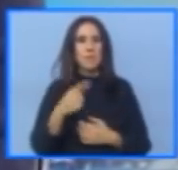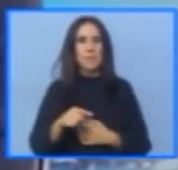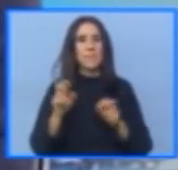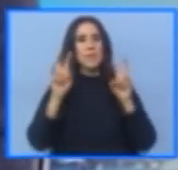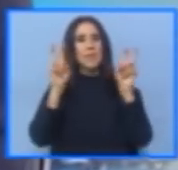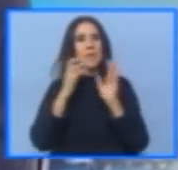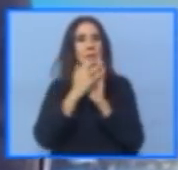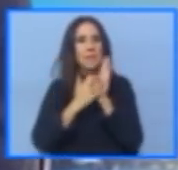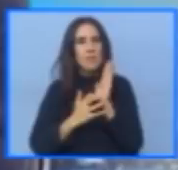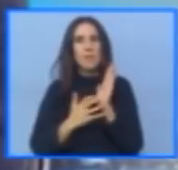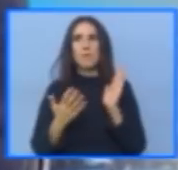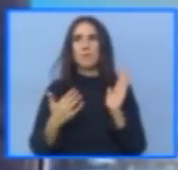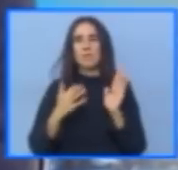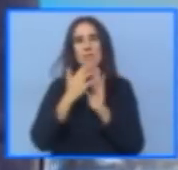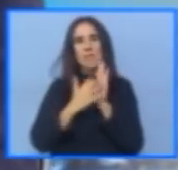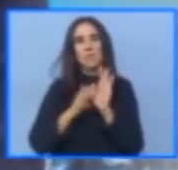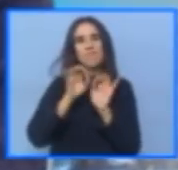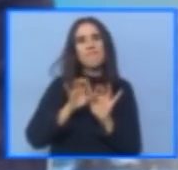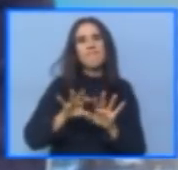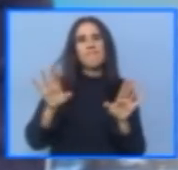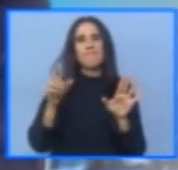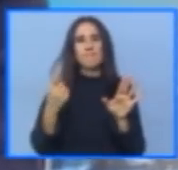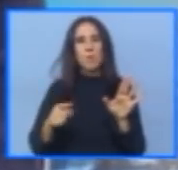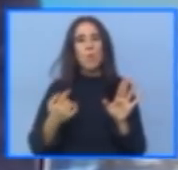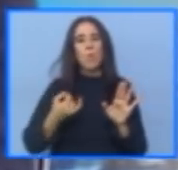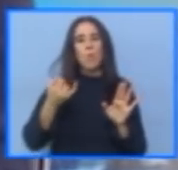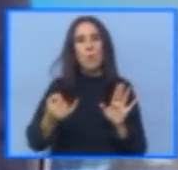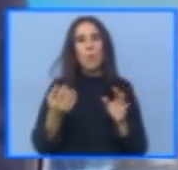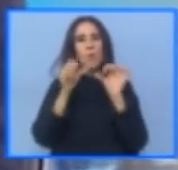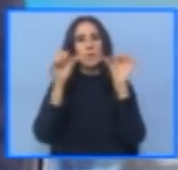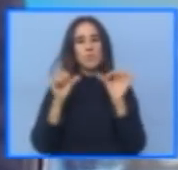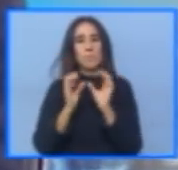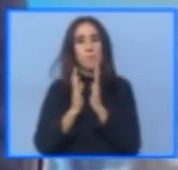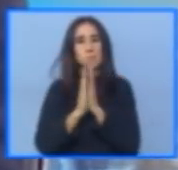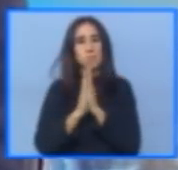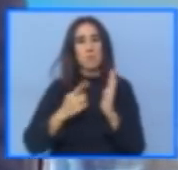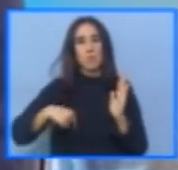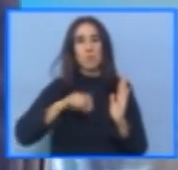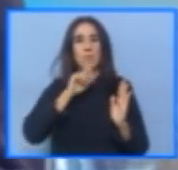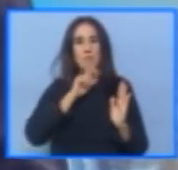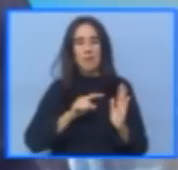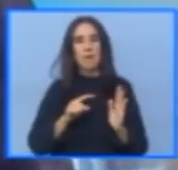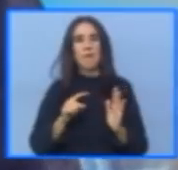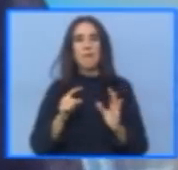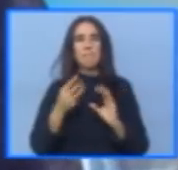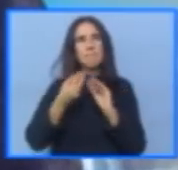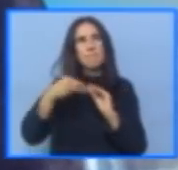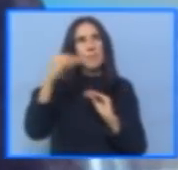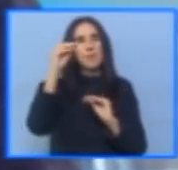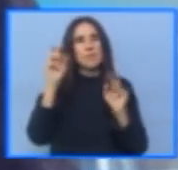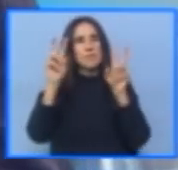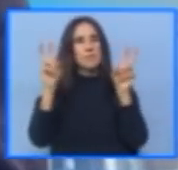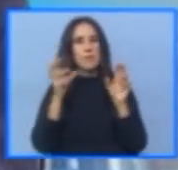uma coisa é a mensagem que o texto veicula, uma coisa é depois os sistemas teológicos que nós somos capazes de elaborar acerca